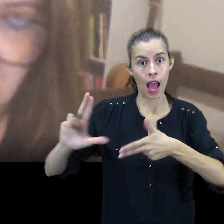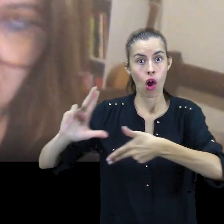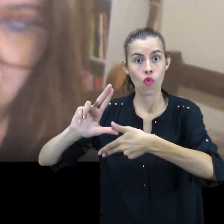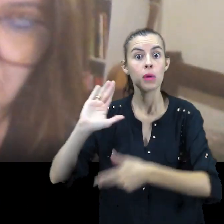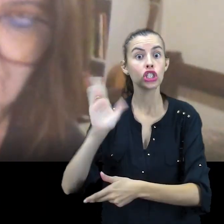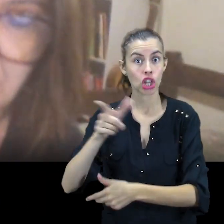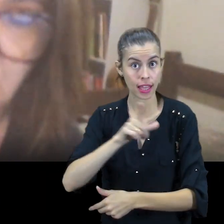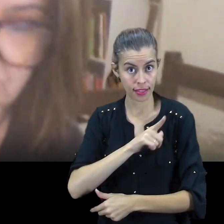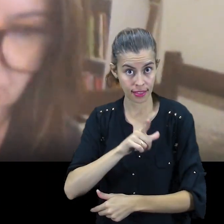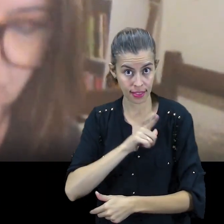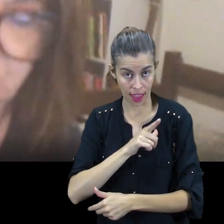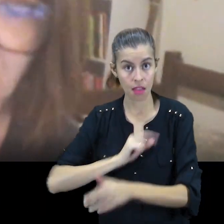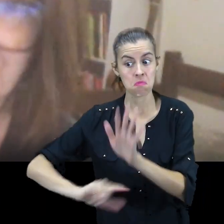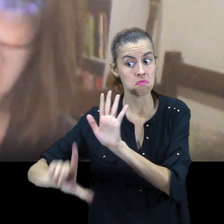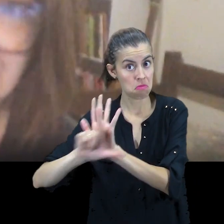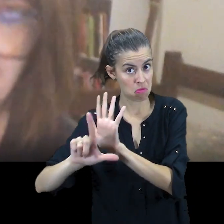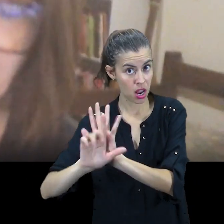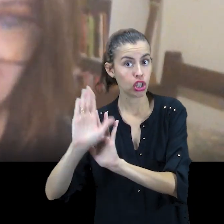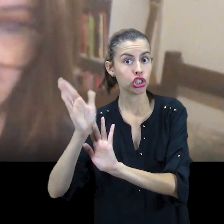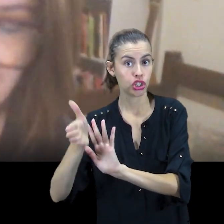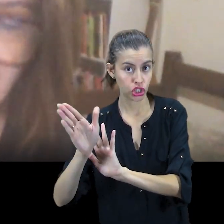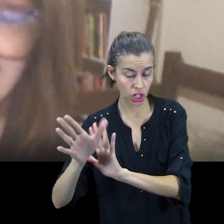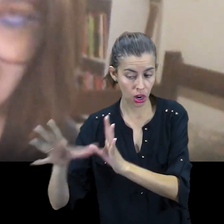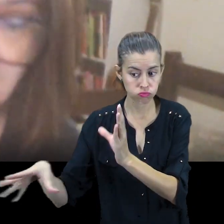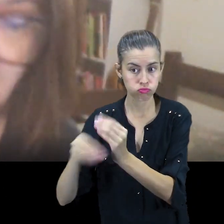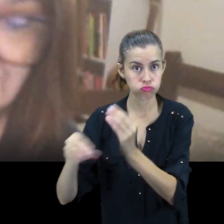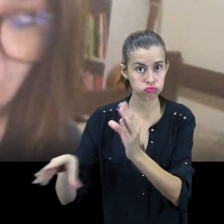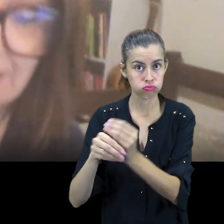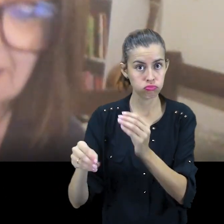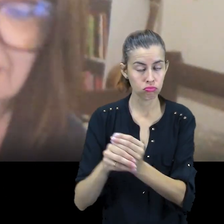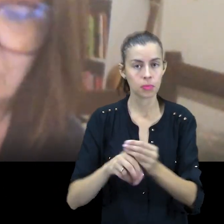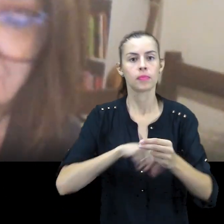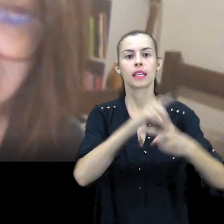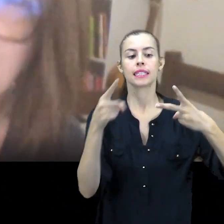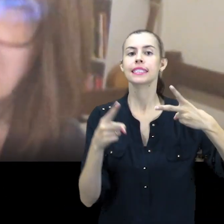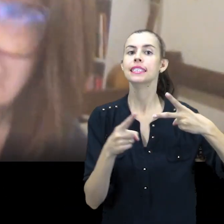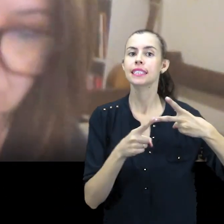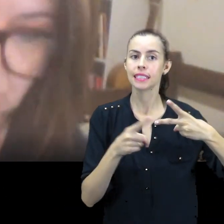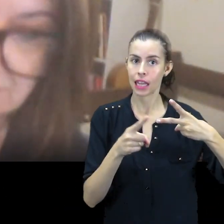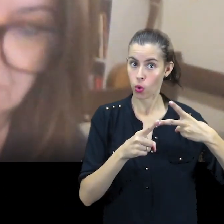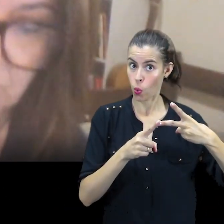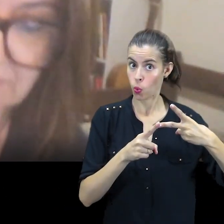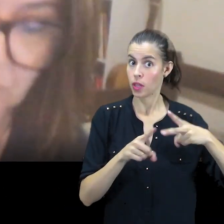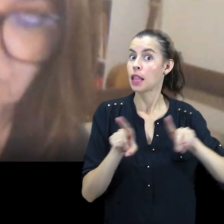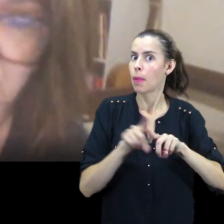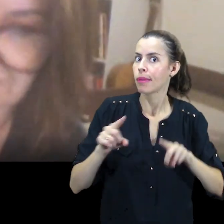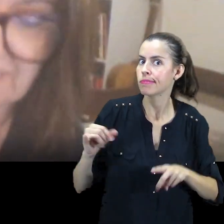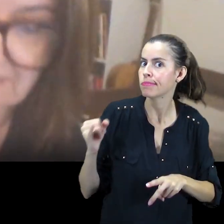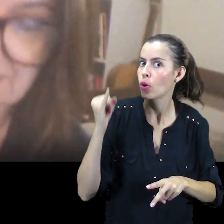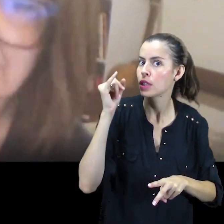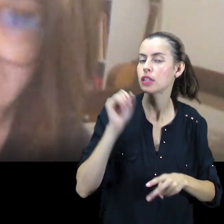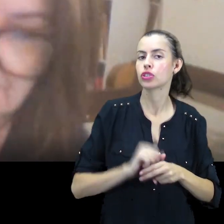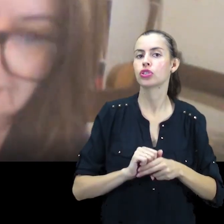dimensões do âmbito nacional de forma legal para a sua realidade local, e uma segunda resolução, que muito